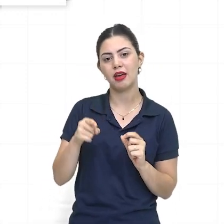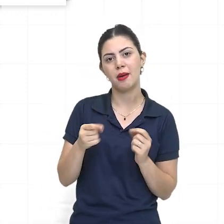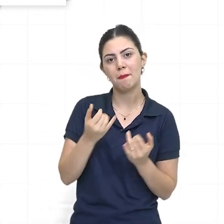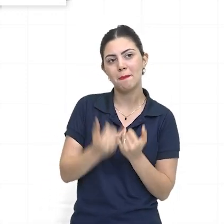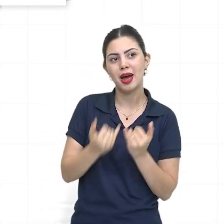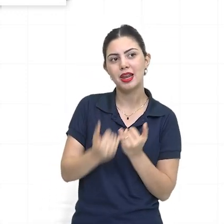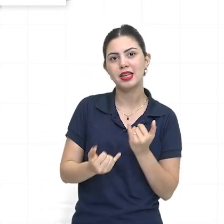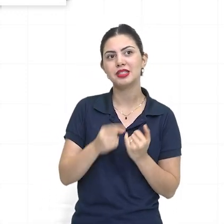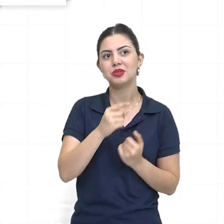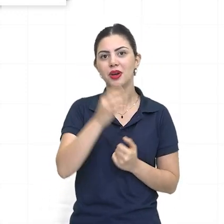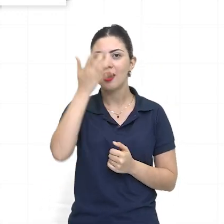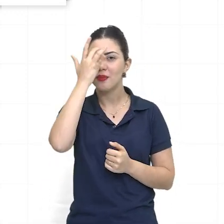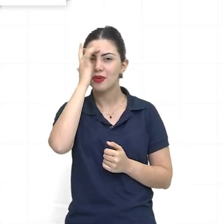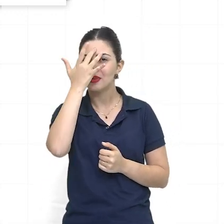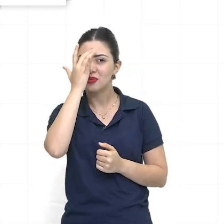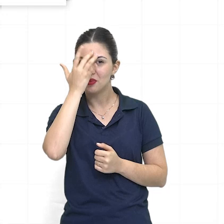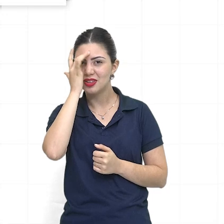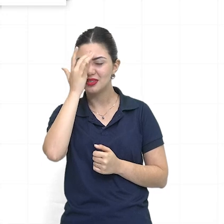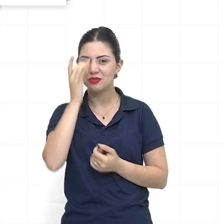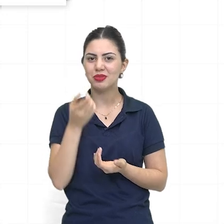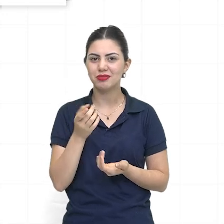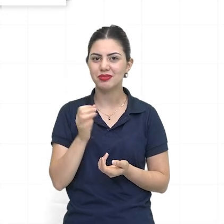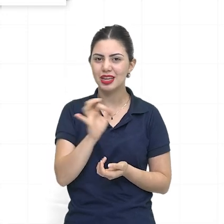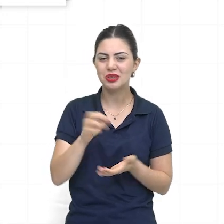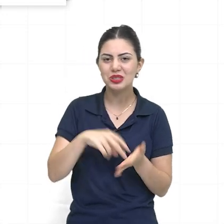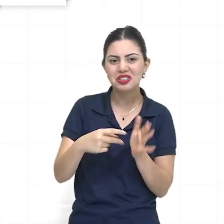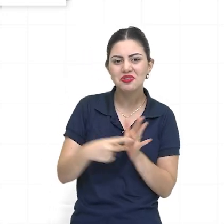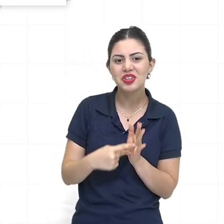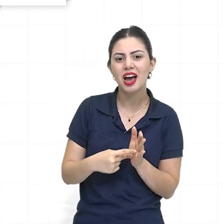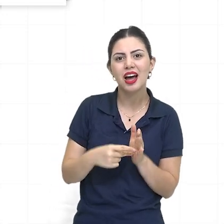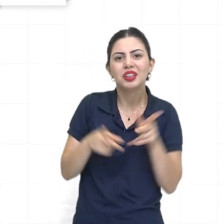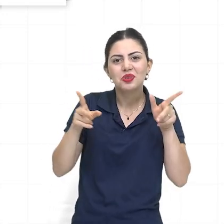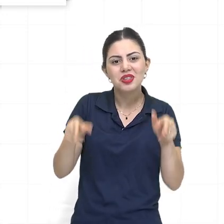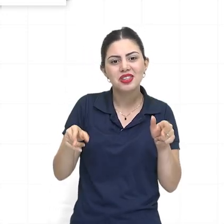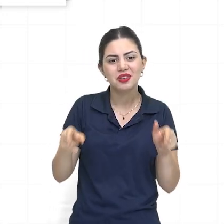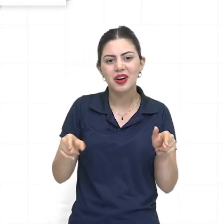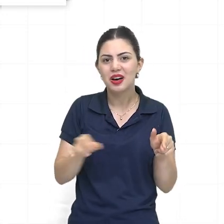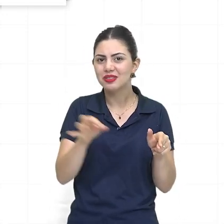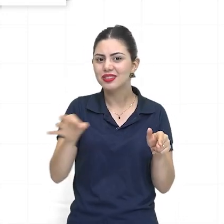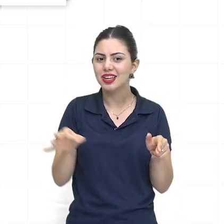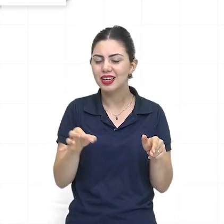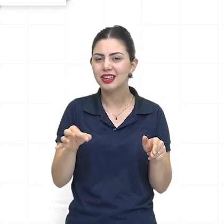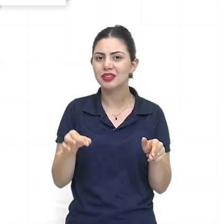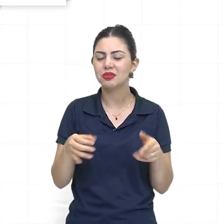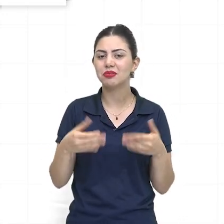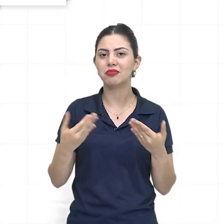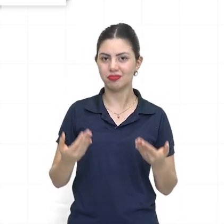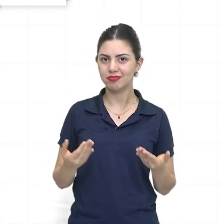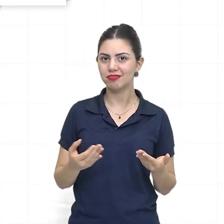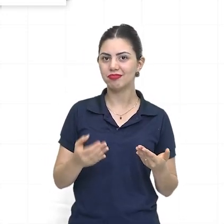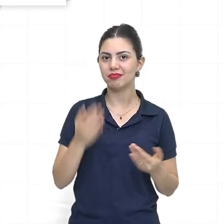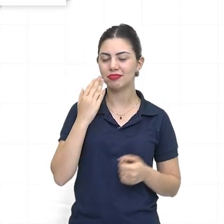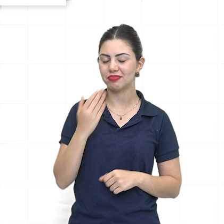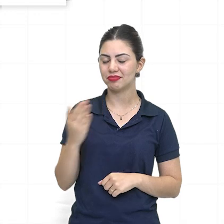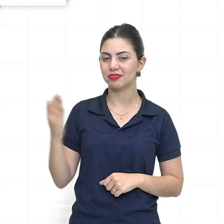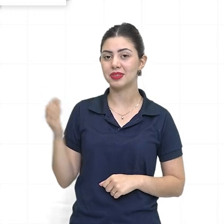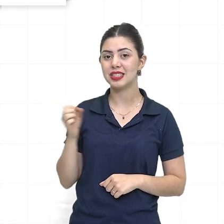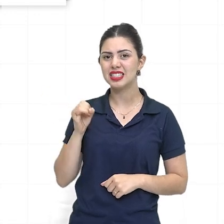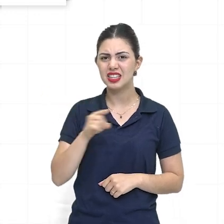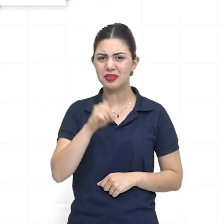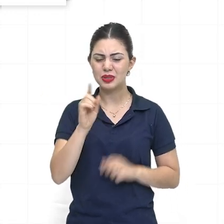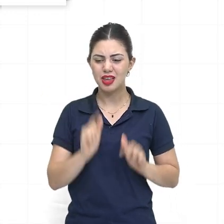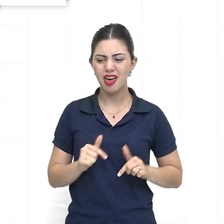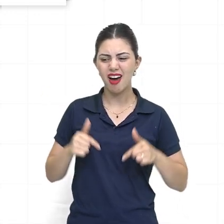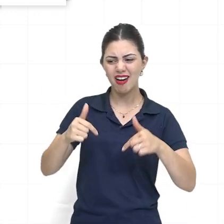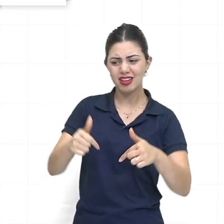Não faças ao seu semelhante aquilo que para você causa dor, é doloroso. Se você faz algo